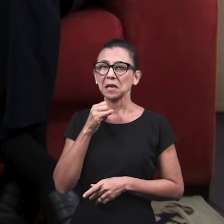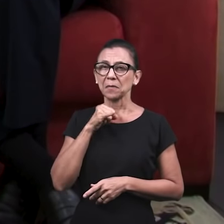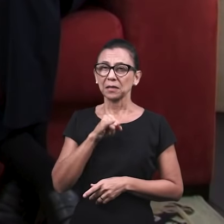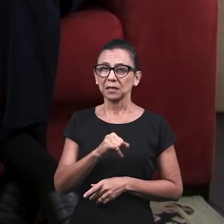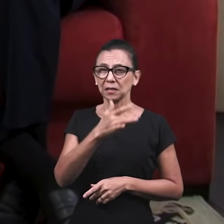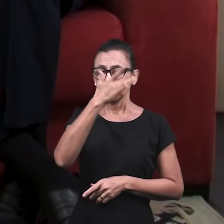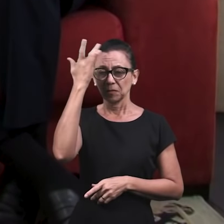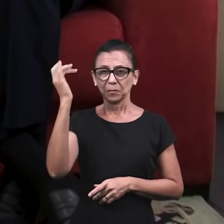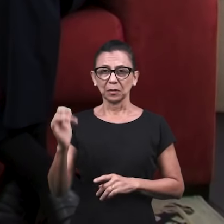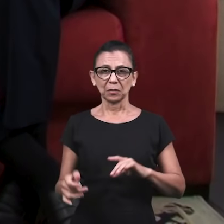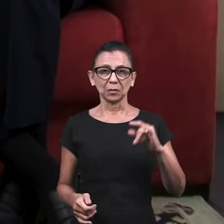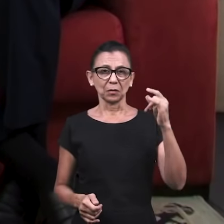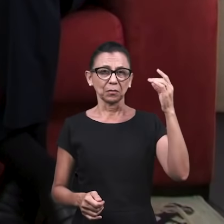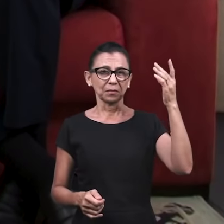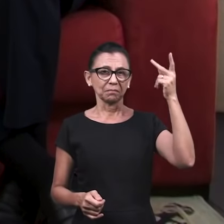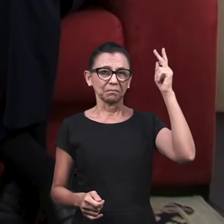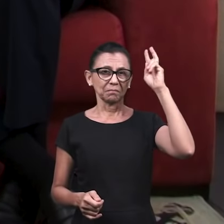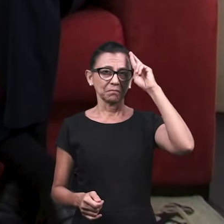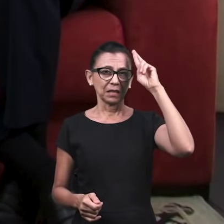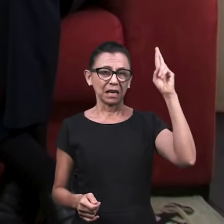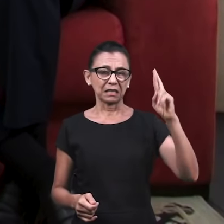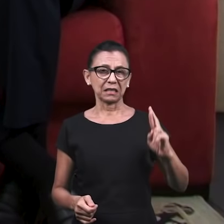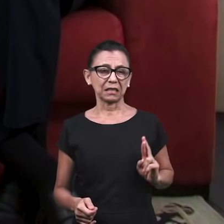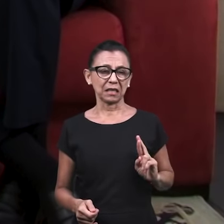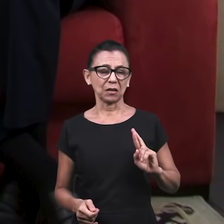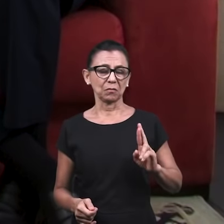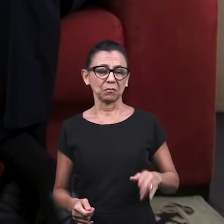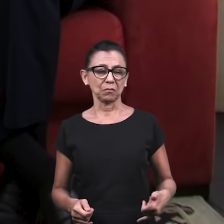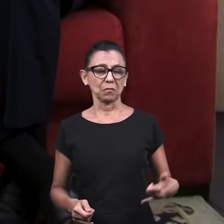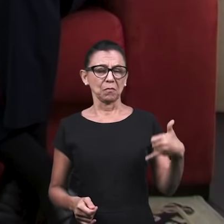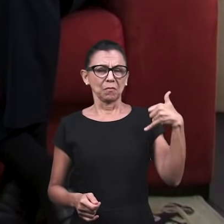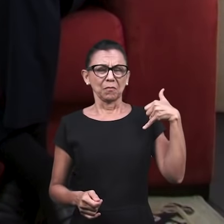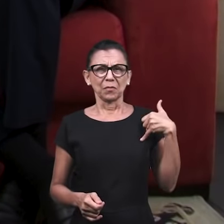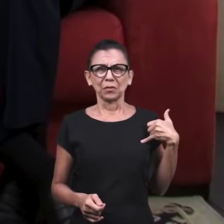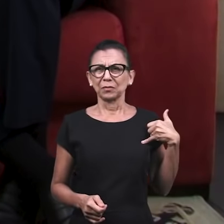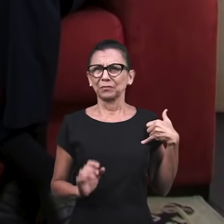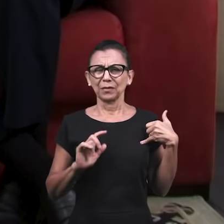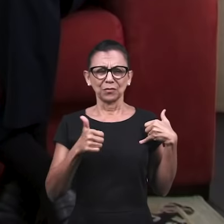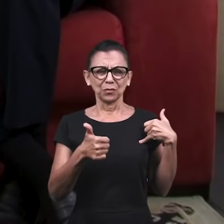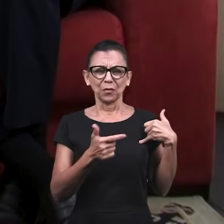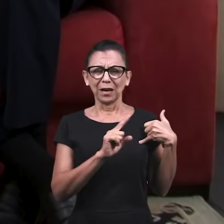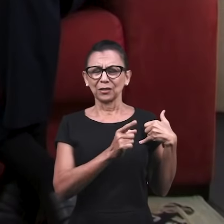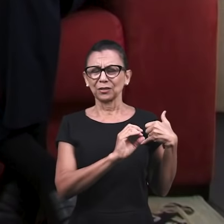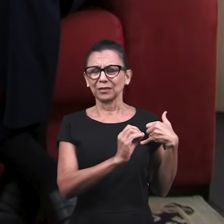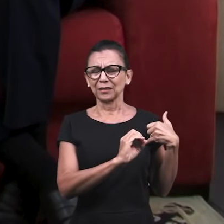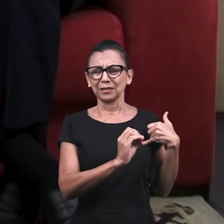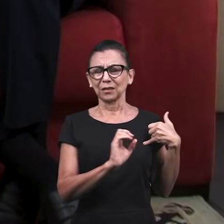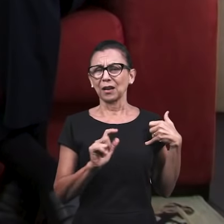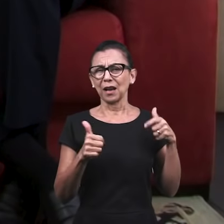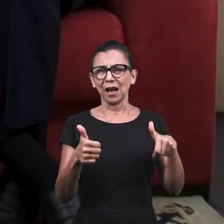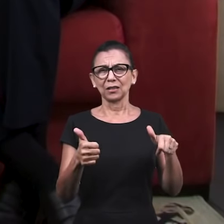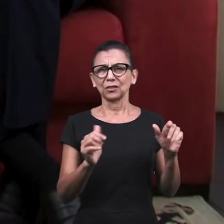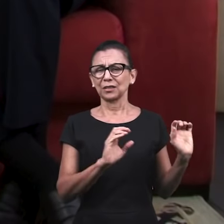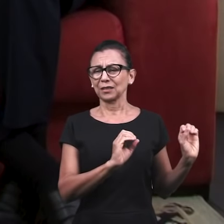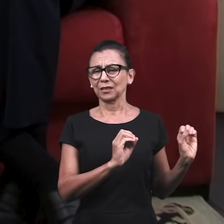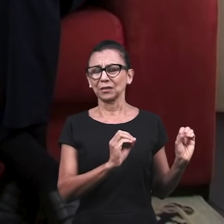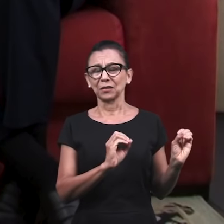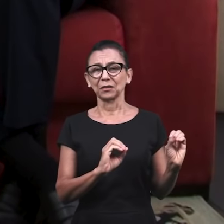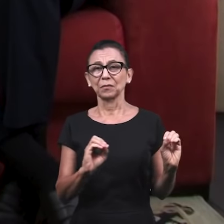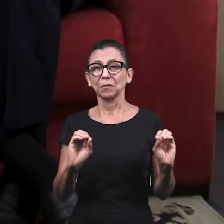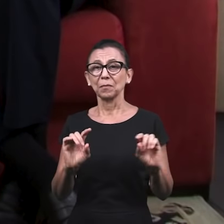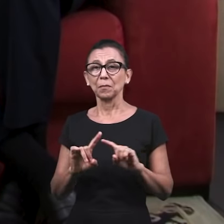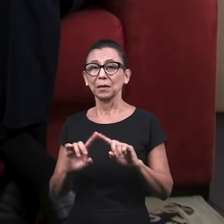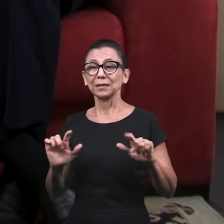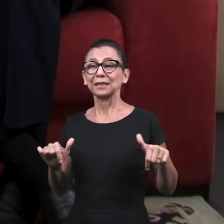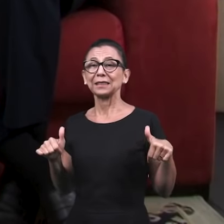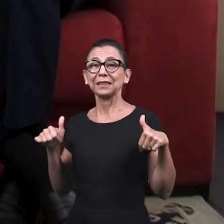do seu conhecimento, o mistério não consegue operar, porque ele opera em outra medida, não na razão, não nas nossas medidas. Ele opera